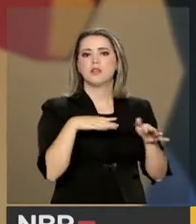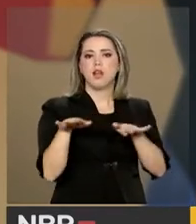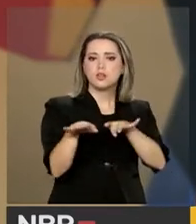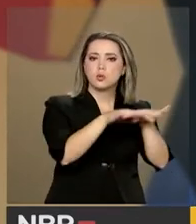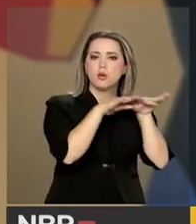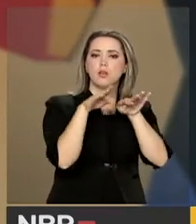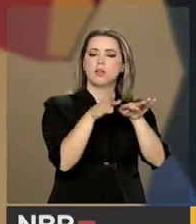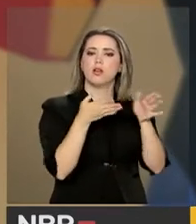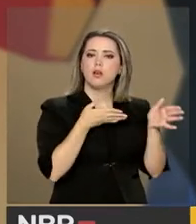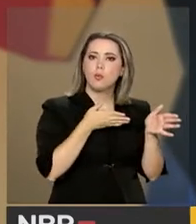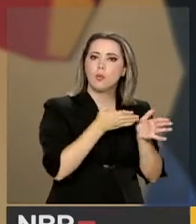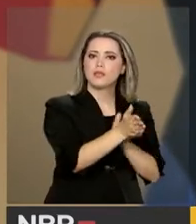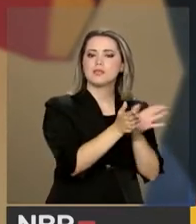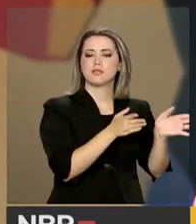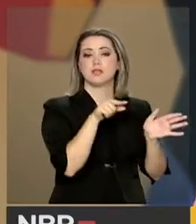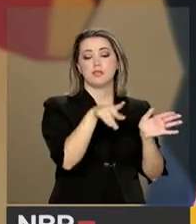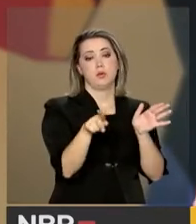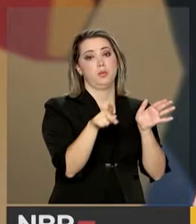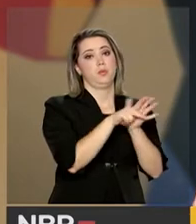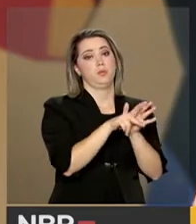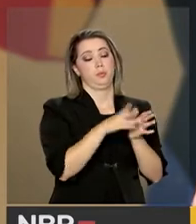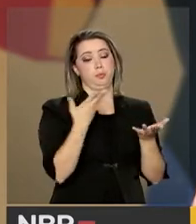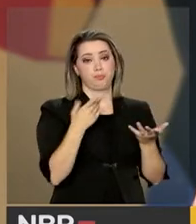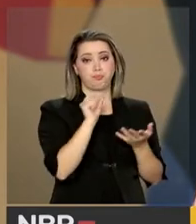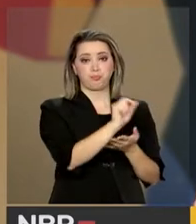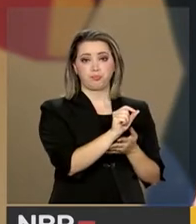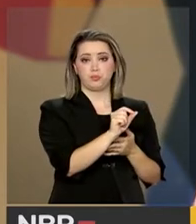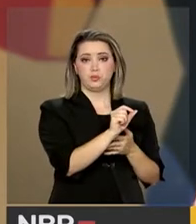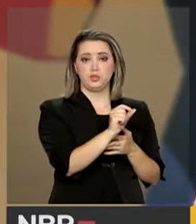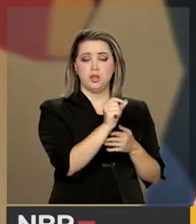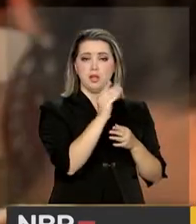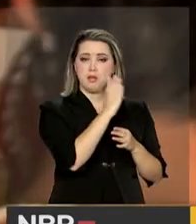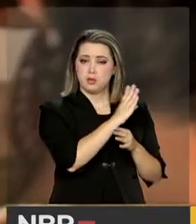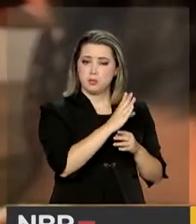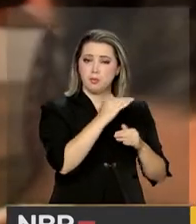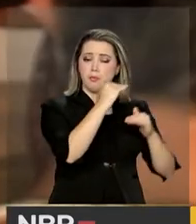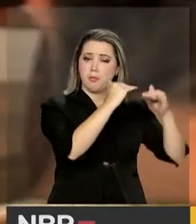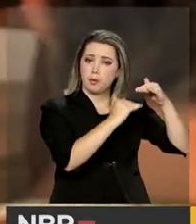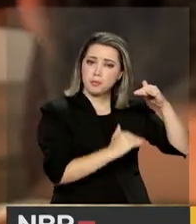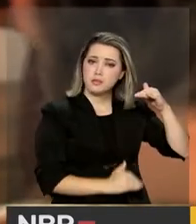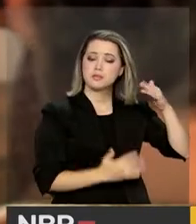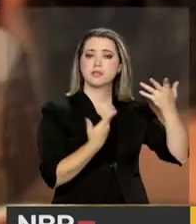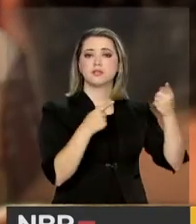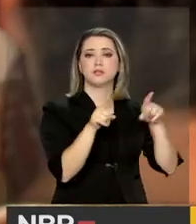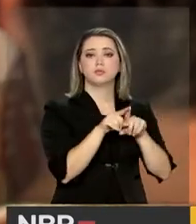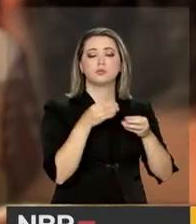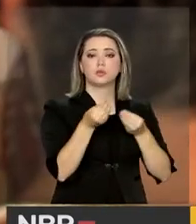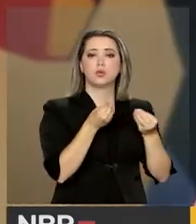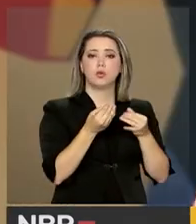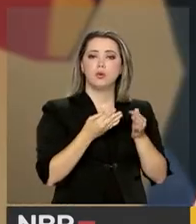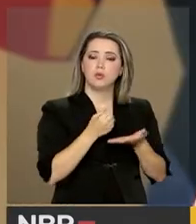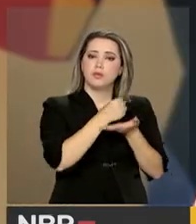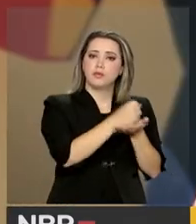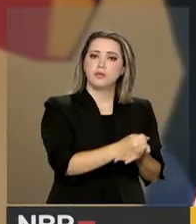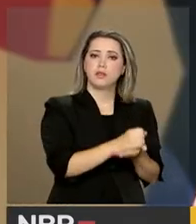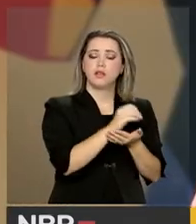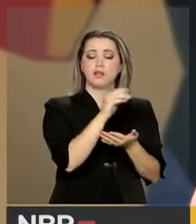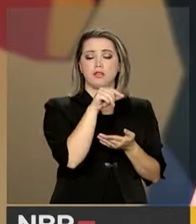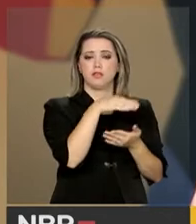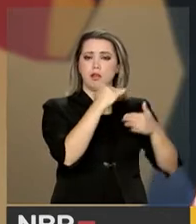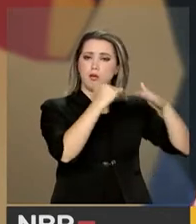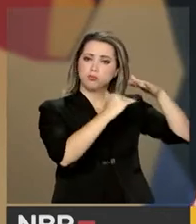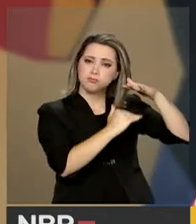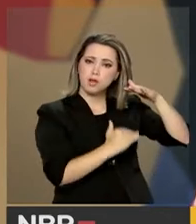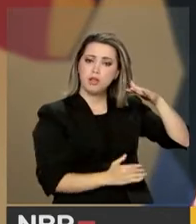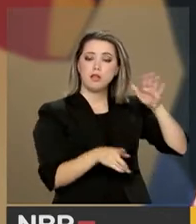acesso aos seus acervos. Essa estratégia de disponibilização de acervo nas redes, ela é muito interessante, porque ao